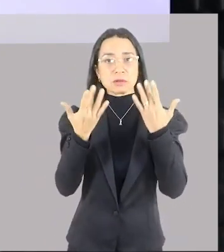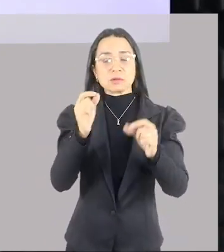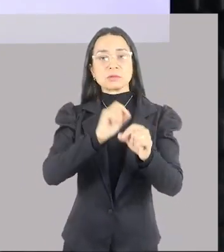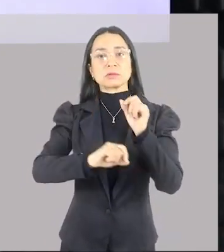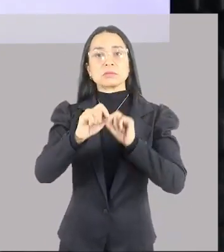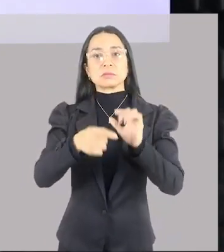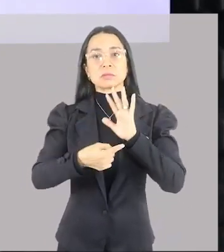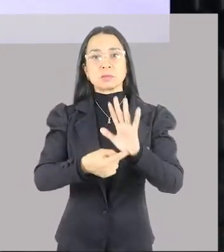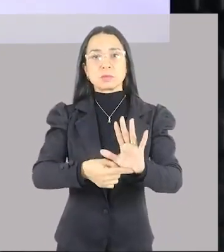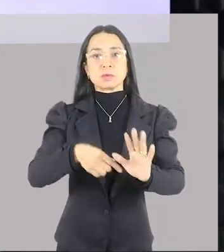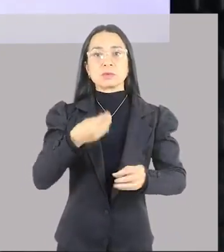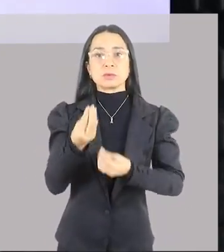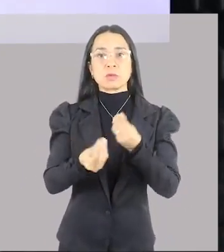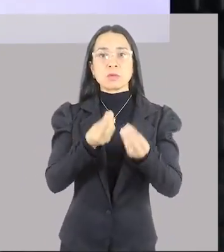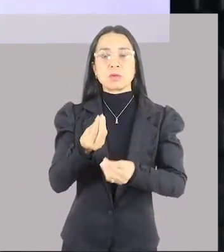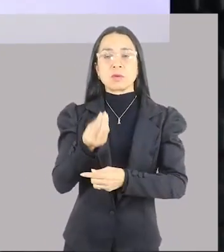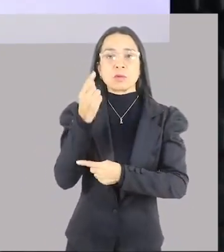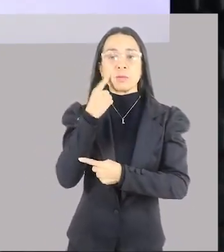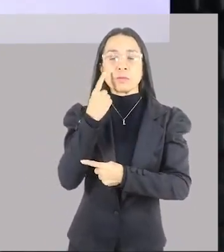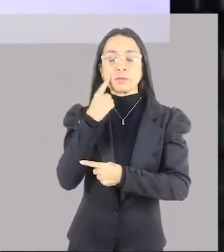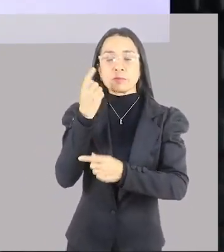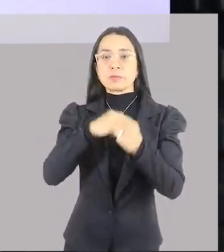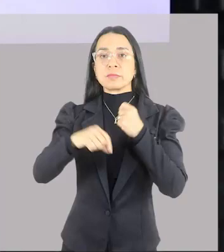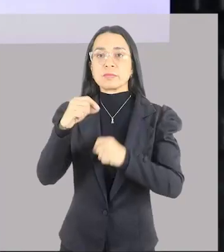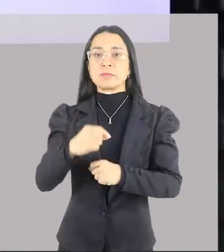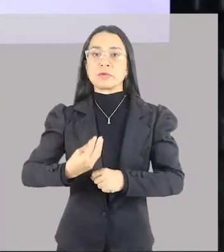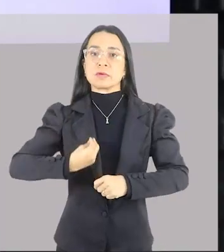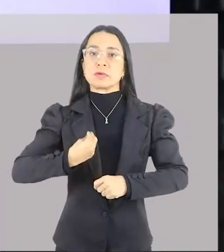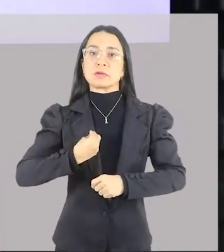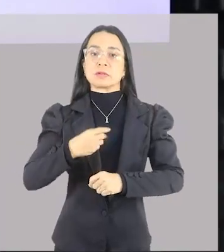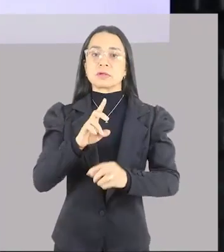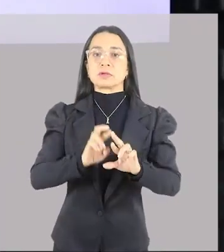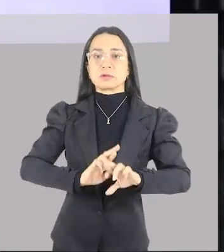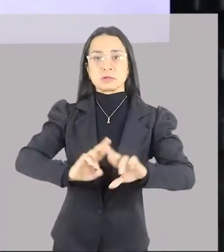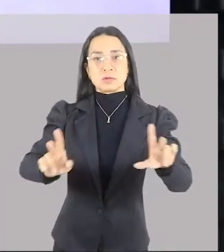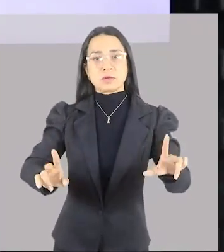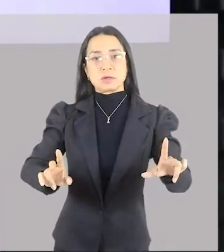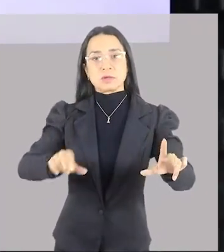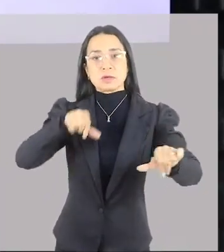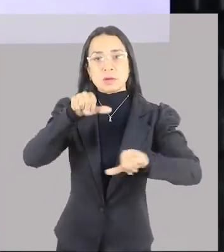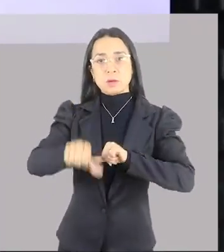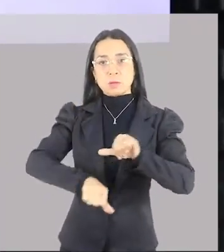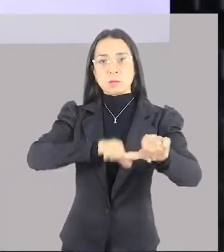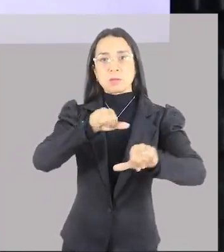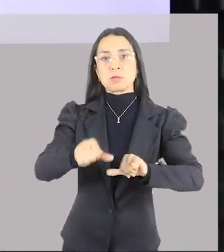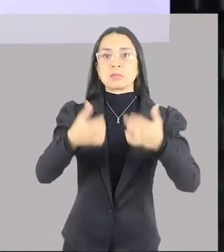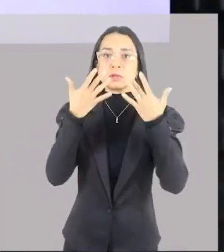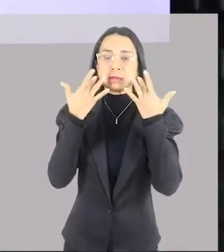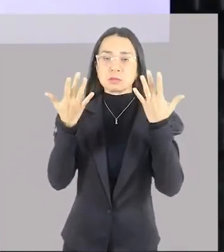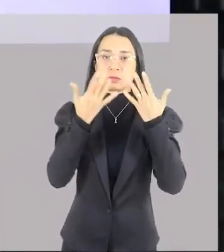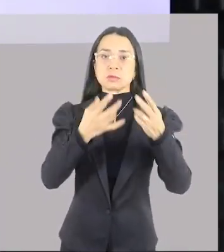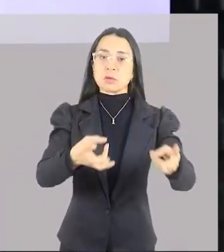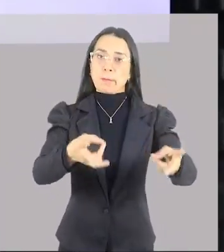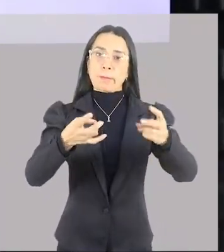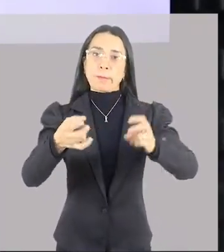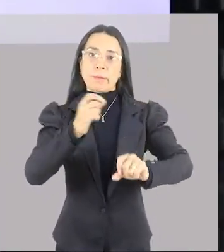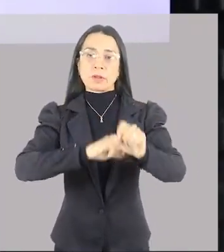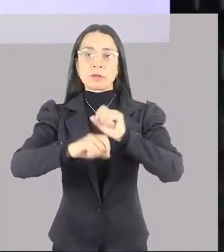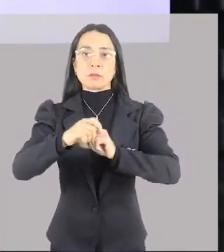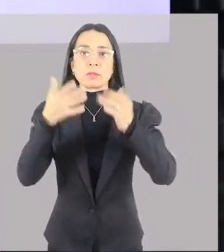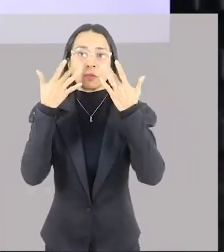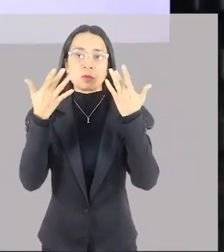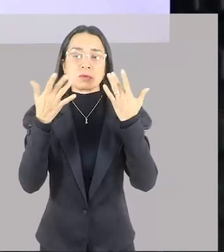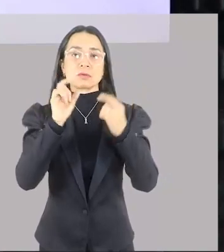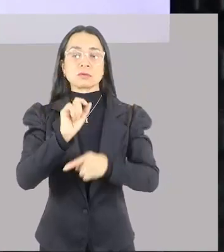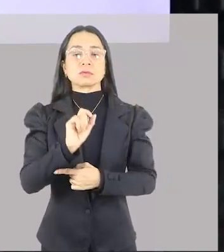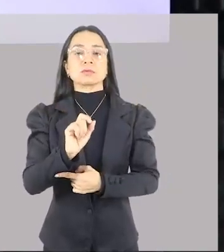de ver a realidade diferente, certo? Mostram uma alteração artística, uma percepção